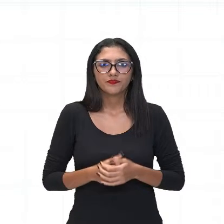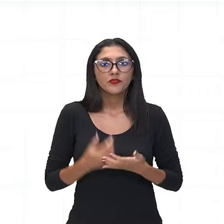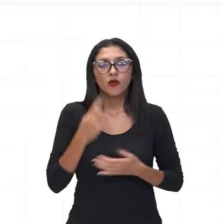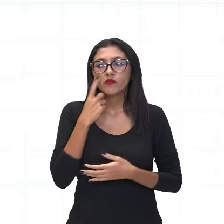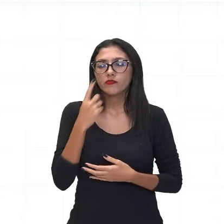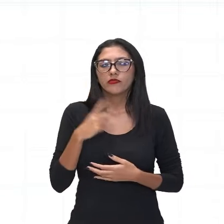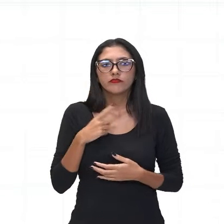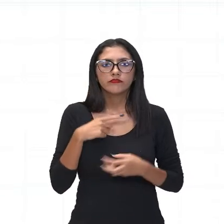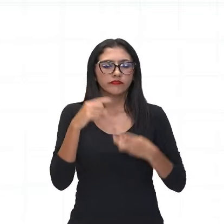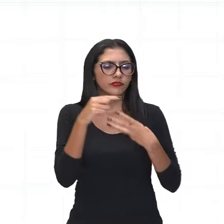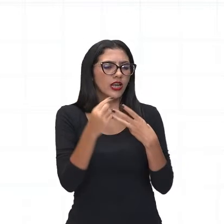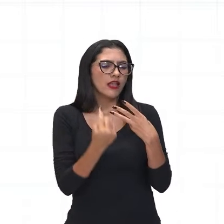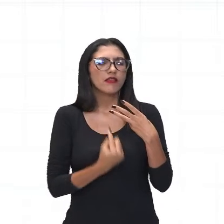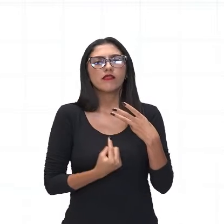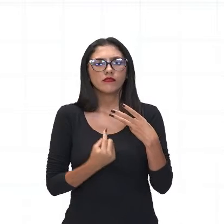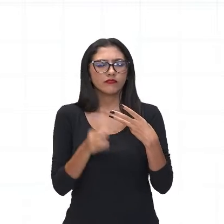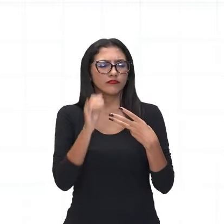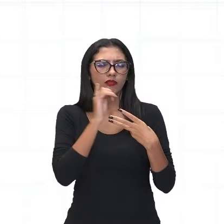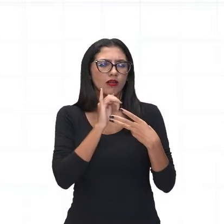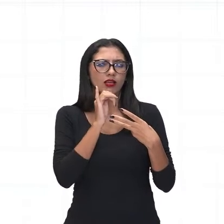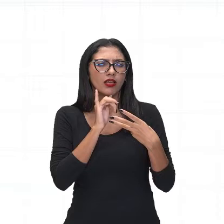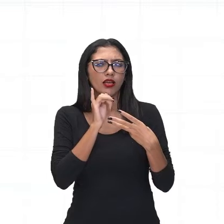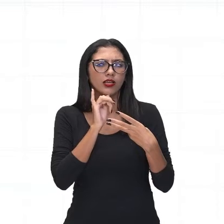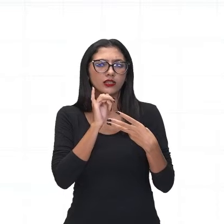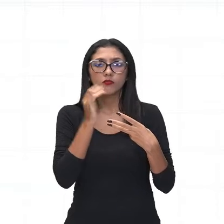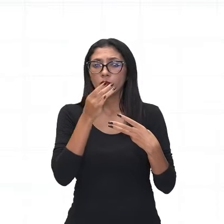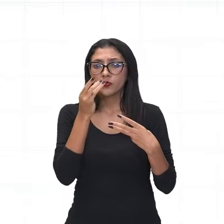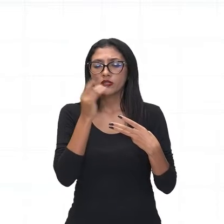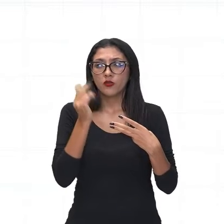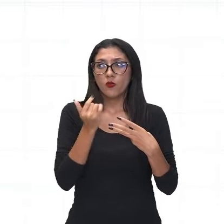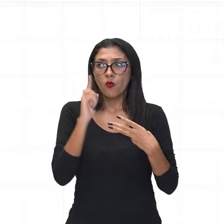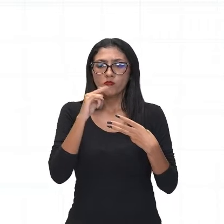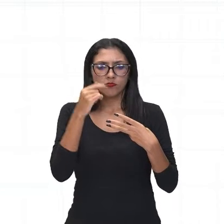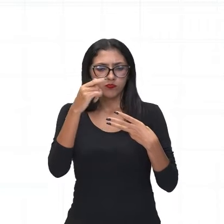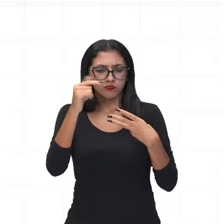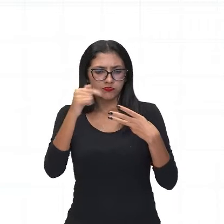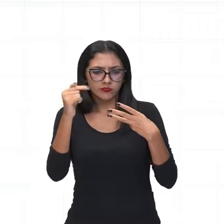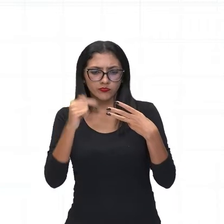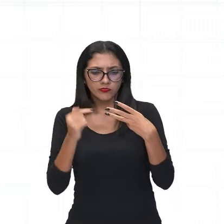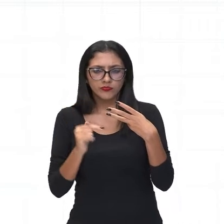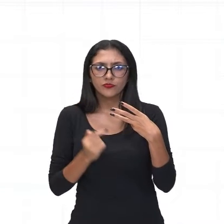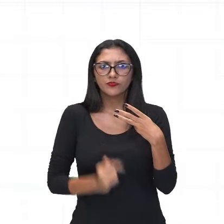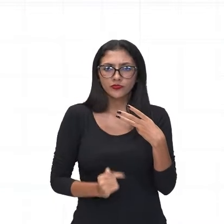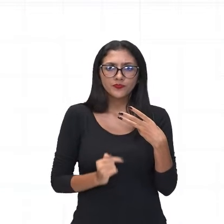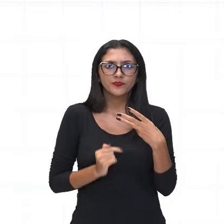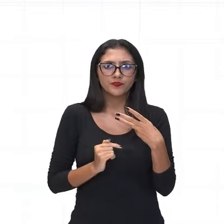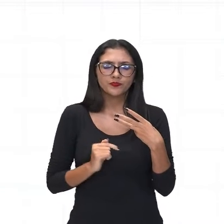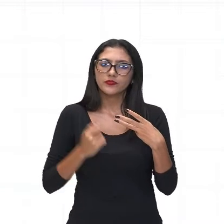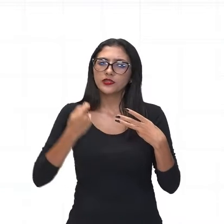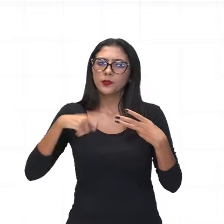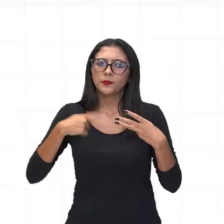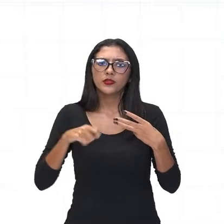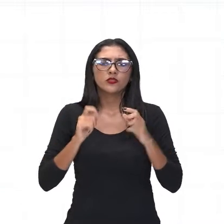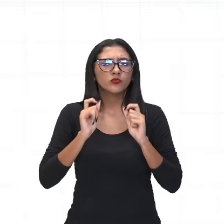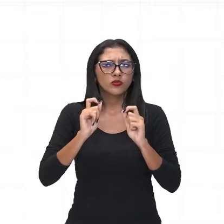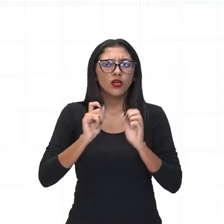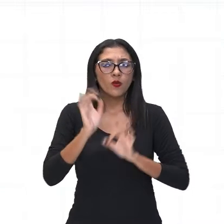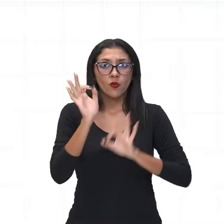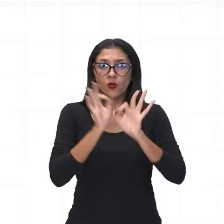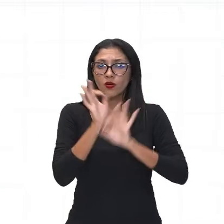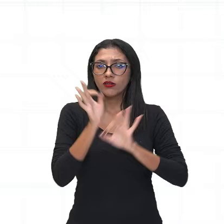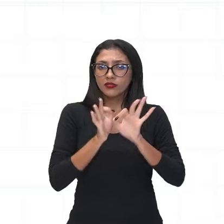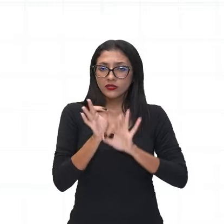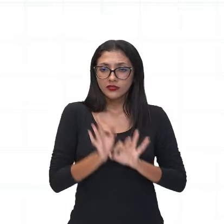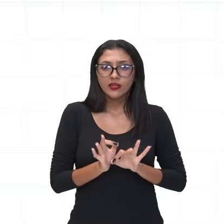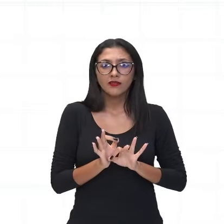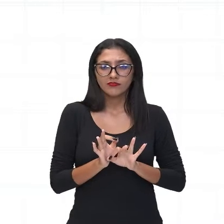3 argumentos, por exemplo, e, claro, ao selecionar esses 3 argumentos, eu preciso organizar, eu preciso